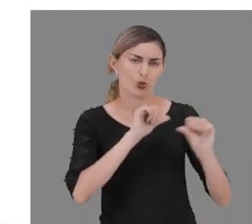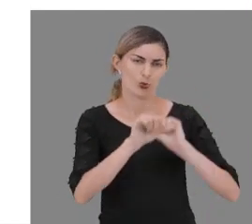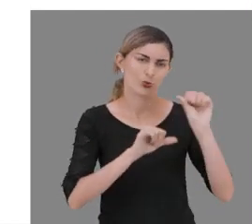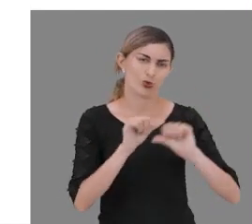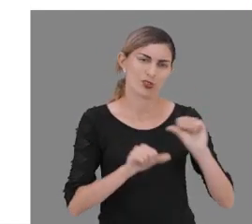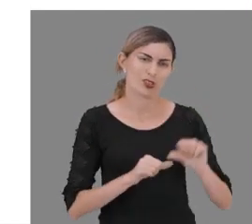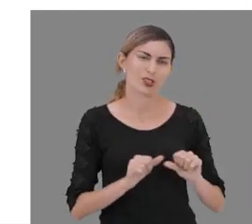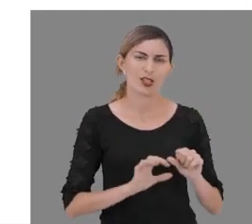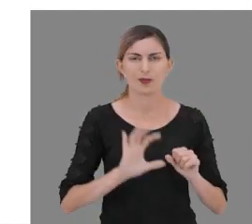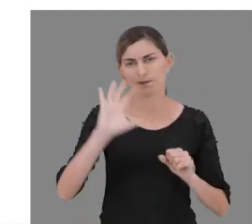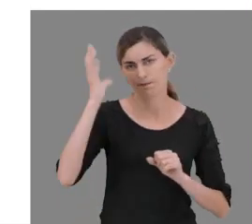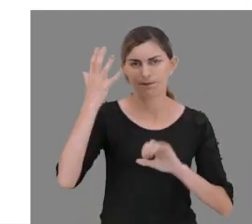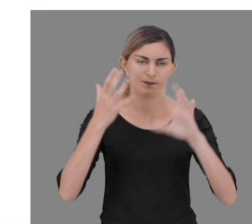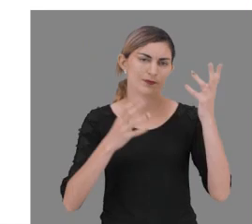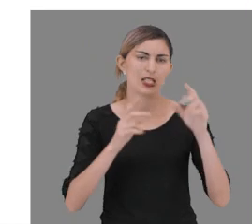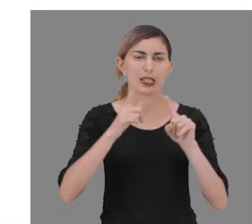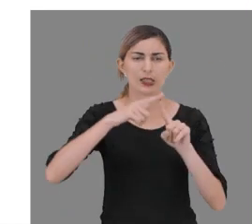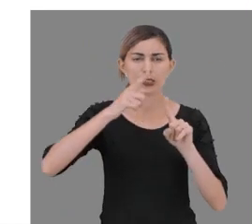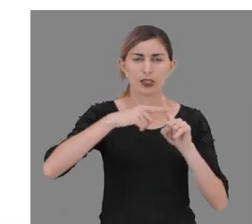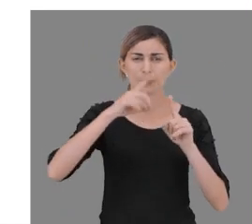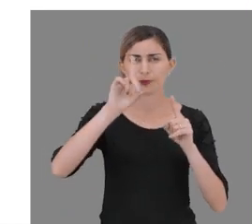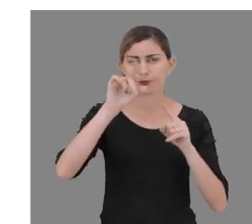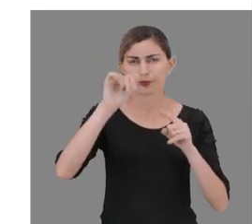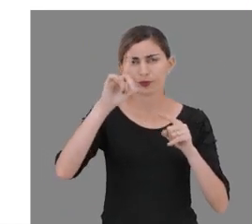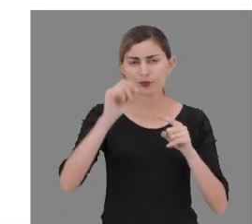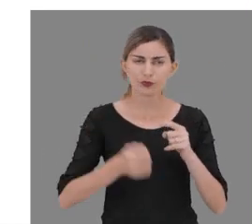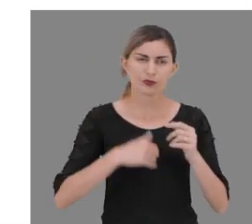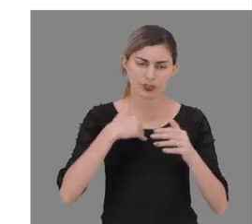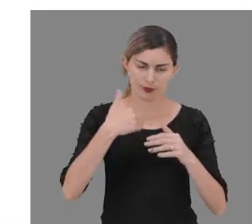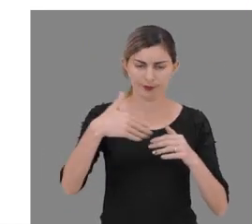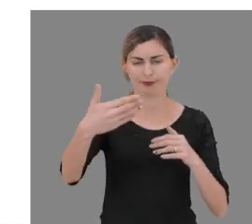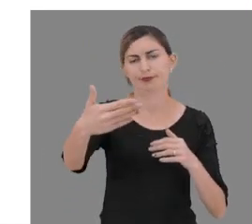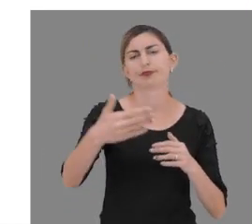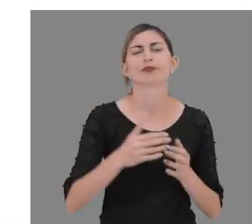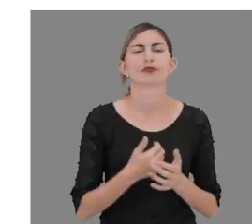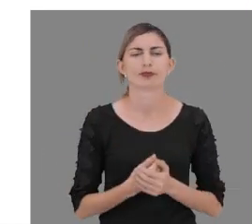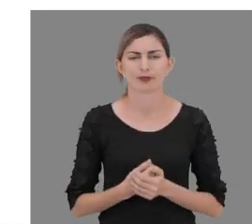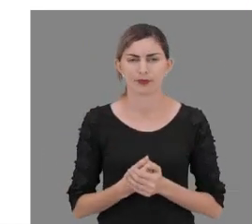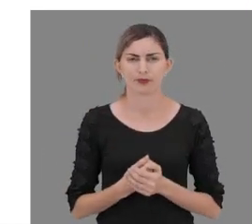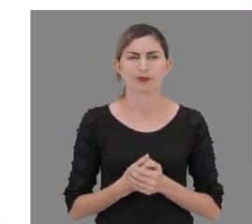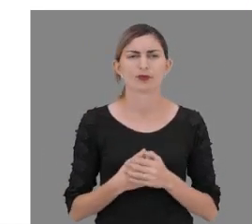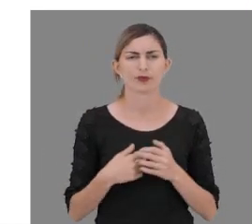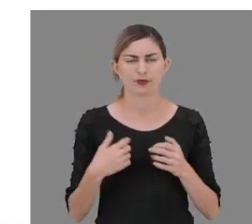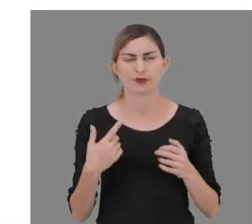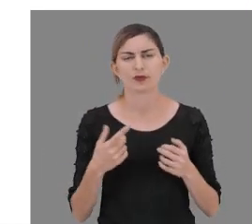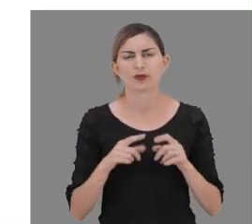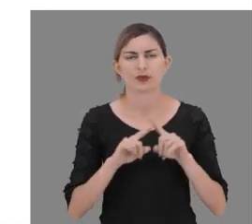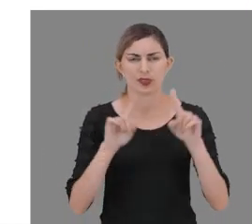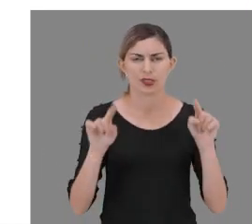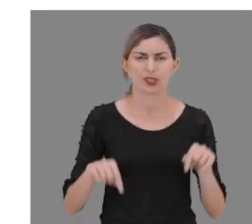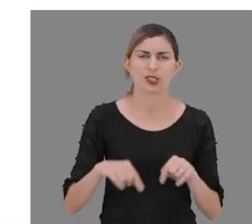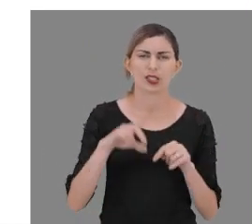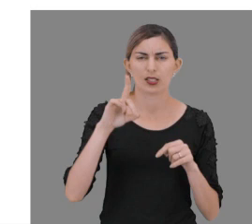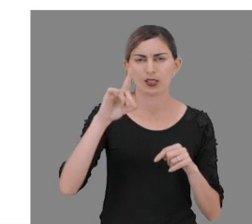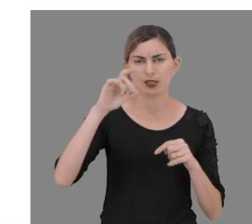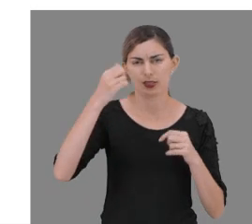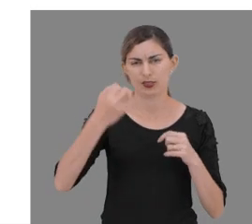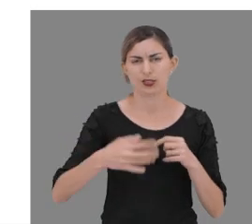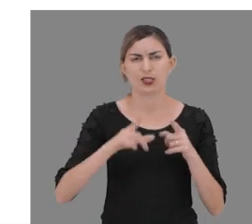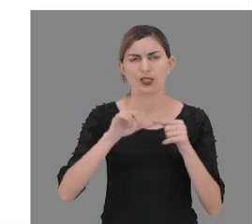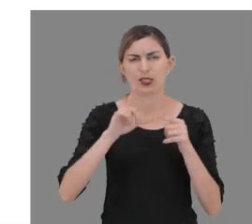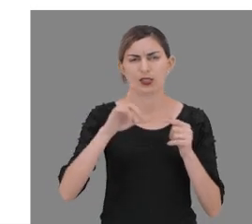pode modificar a cardinalidade, o tipo de dado e assim por diante. No